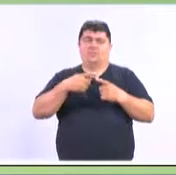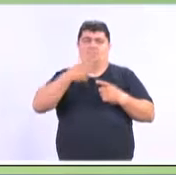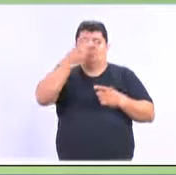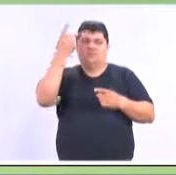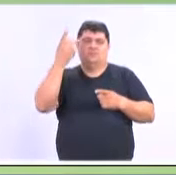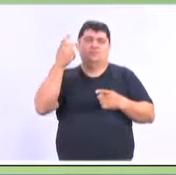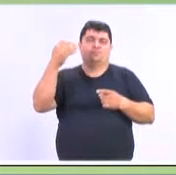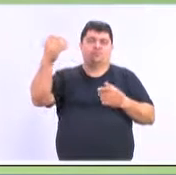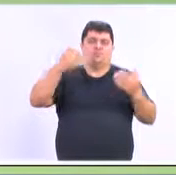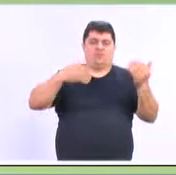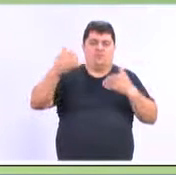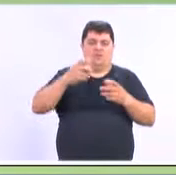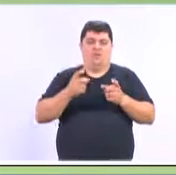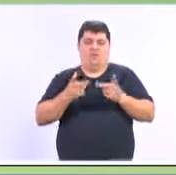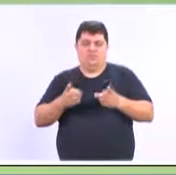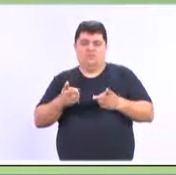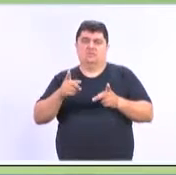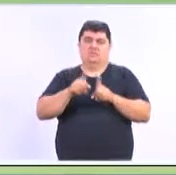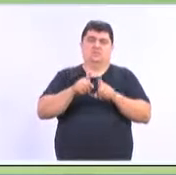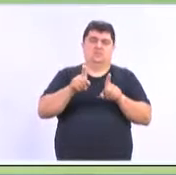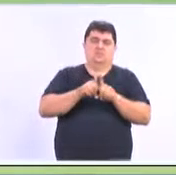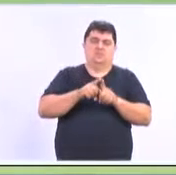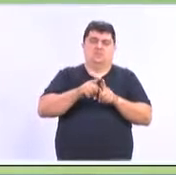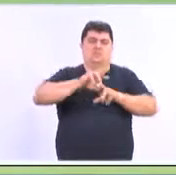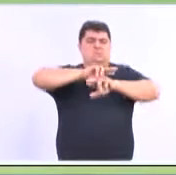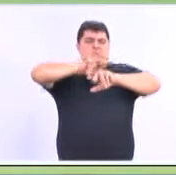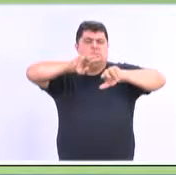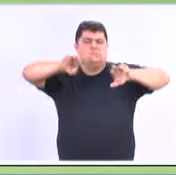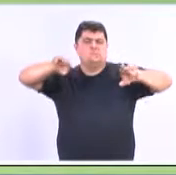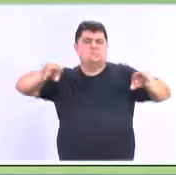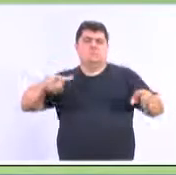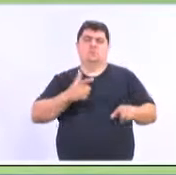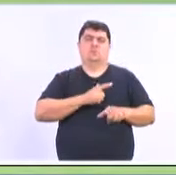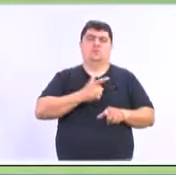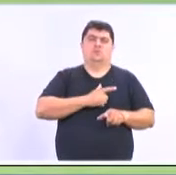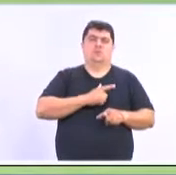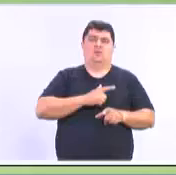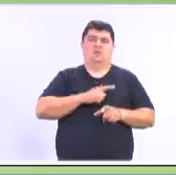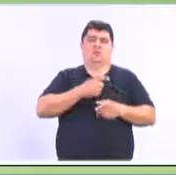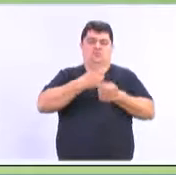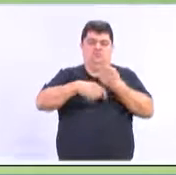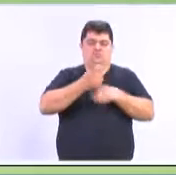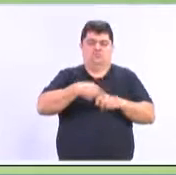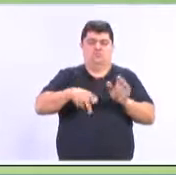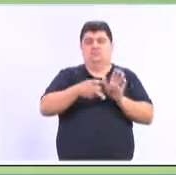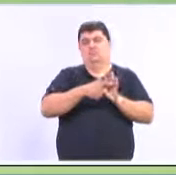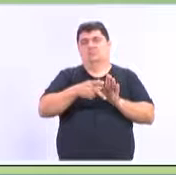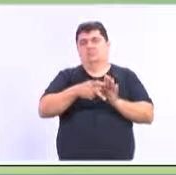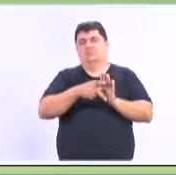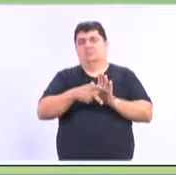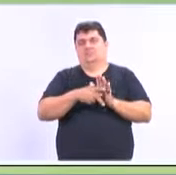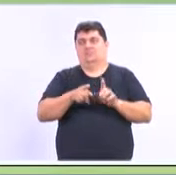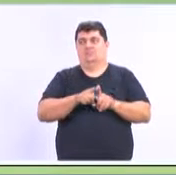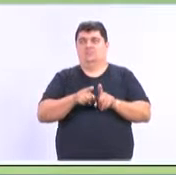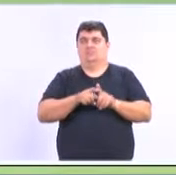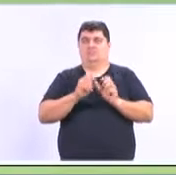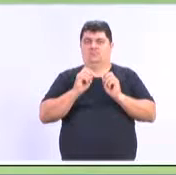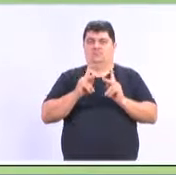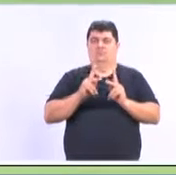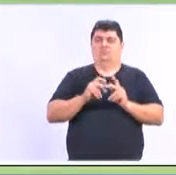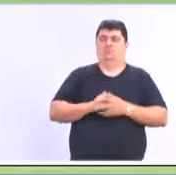serviços, vender mercadorias ou produtos e ainda a parte administrativa da empresa.